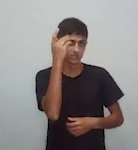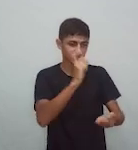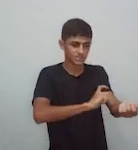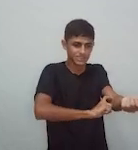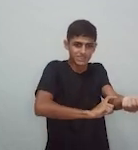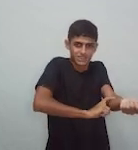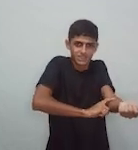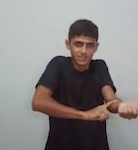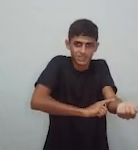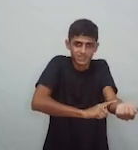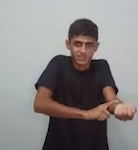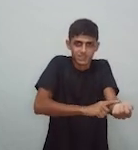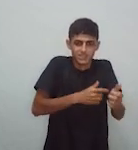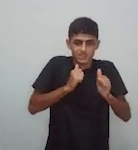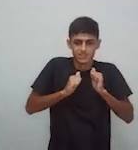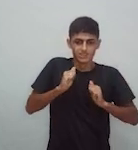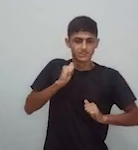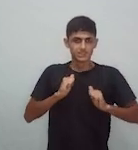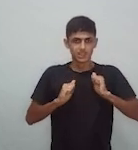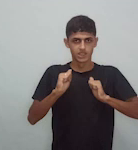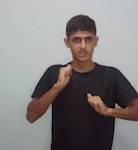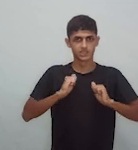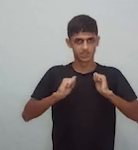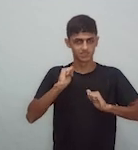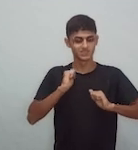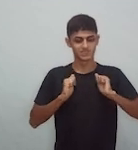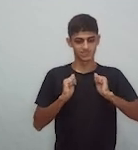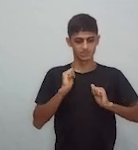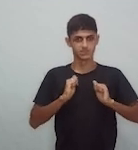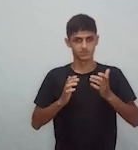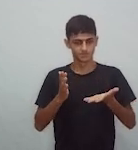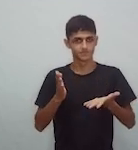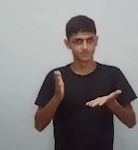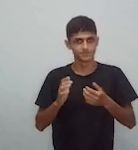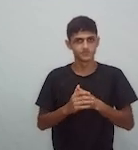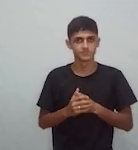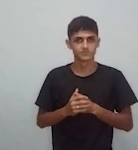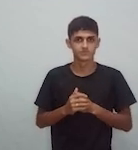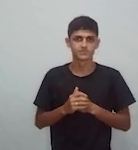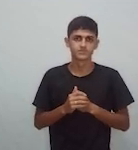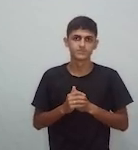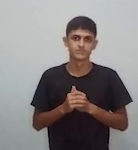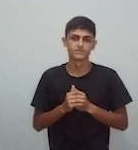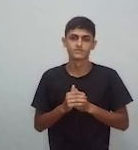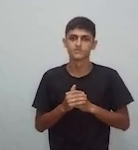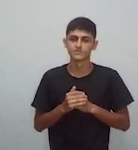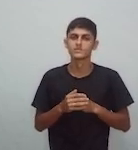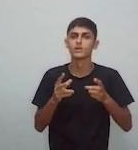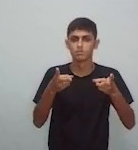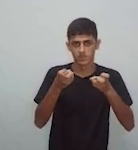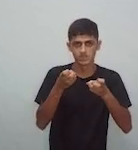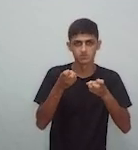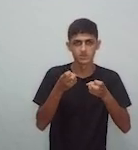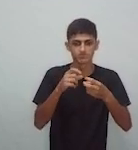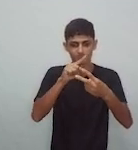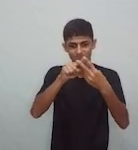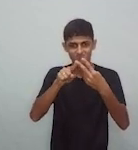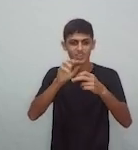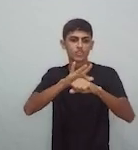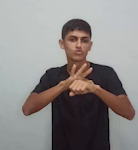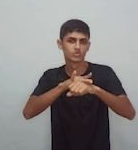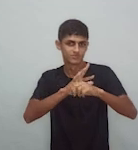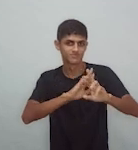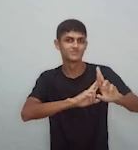ela tem uma quantidade muito baixa de dopamina. Então, veja que a esquizofrenia e a